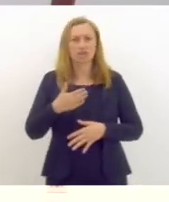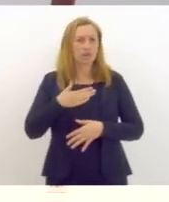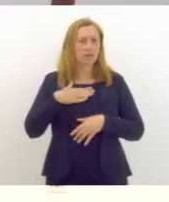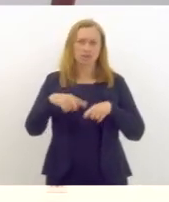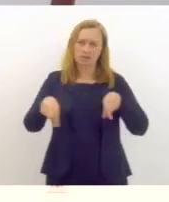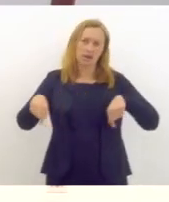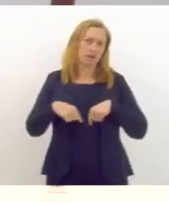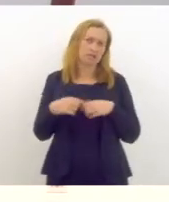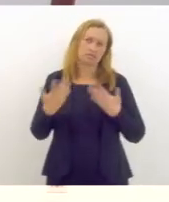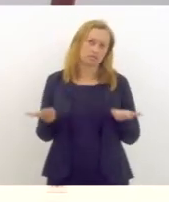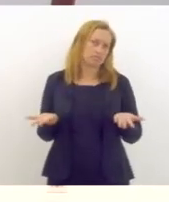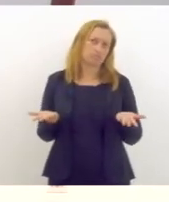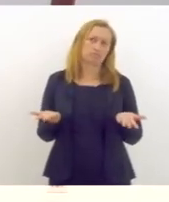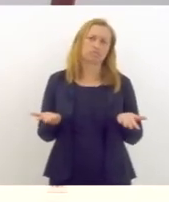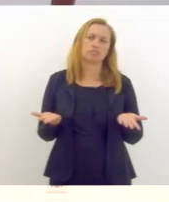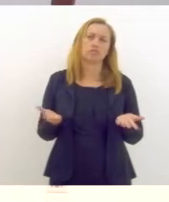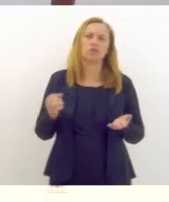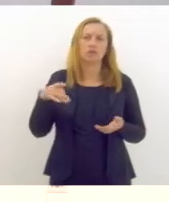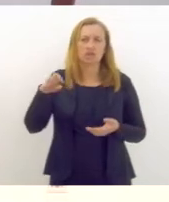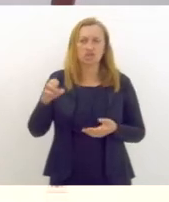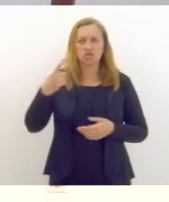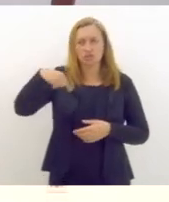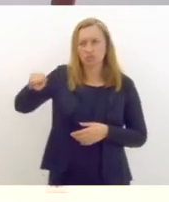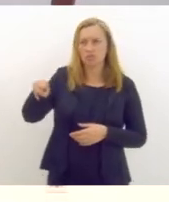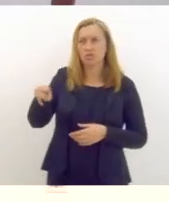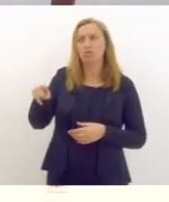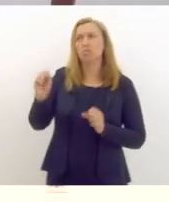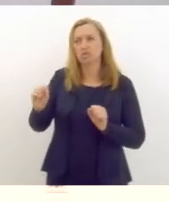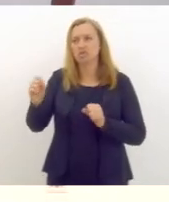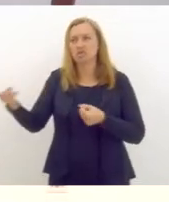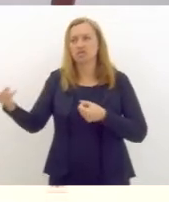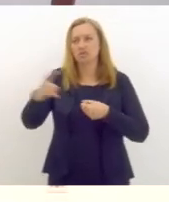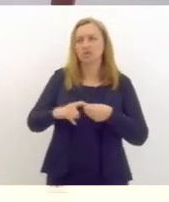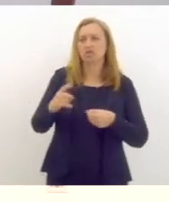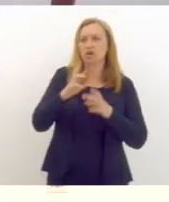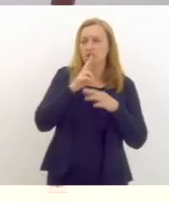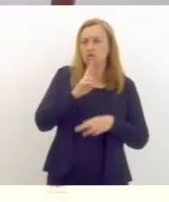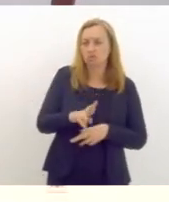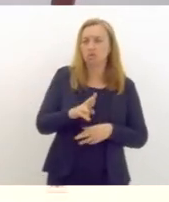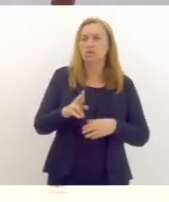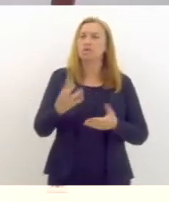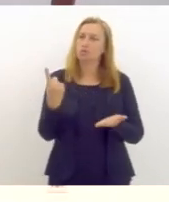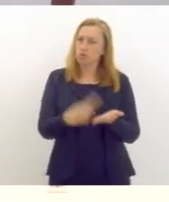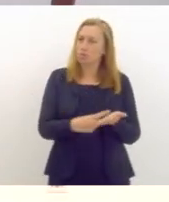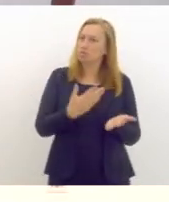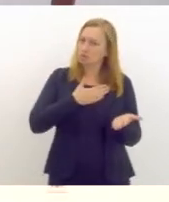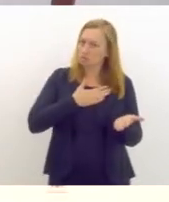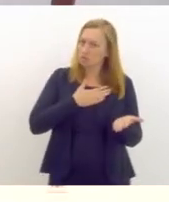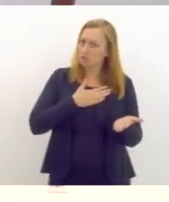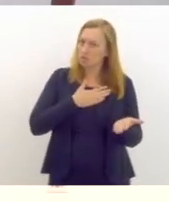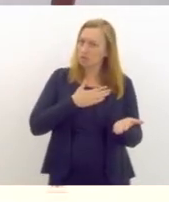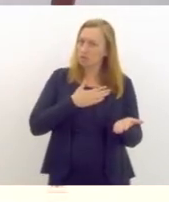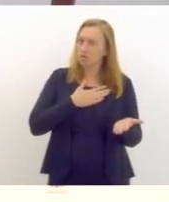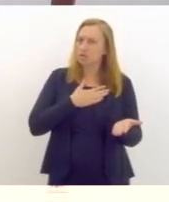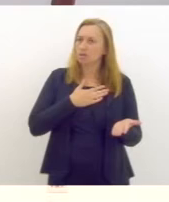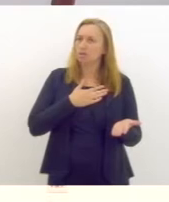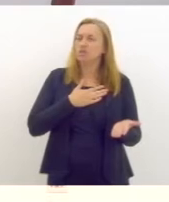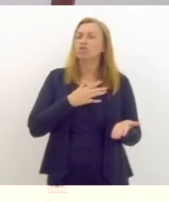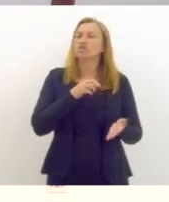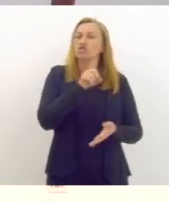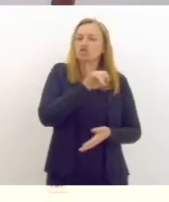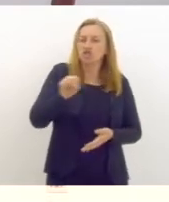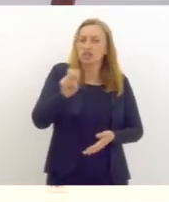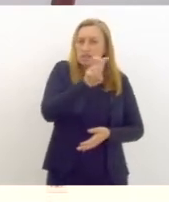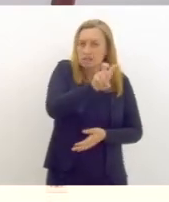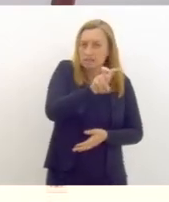então o Alexandre foi agora Talvez ele já volte com a resposta mas fica aqui meu compromisso na semana do entre o dia